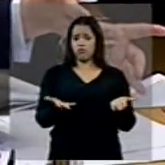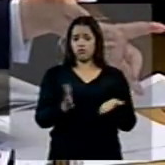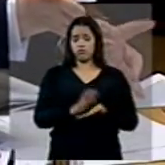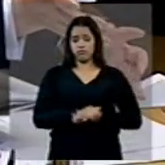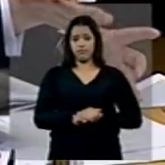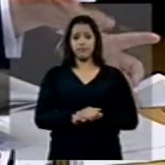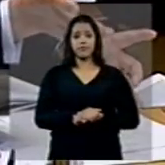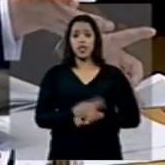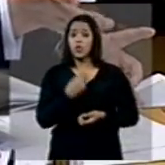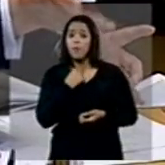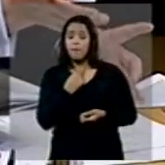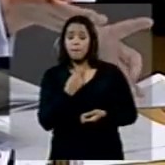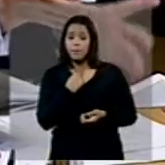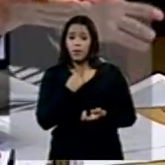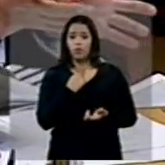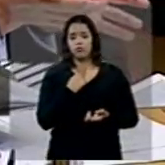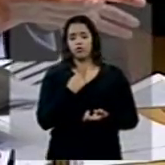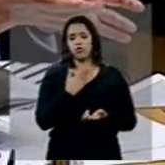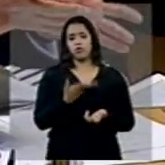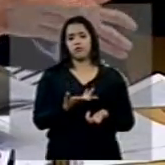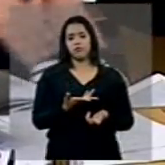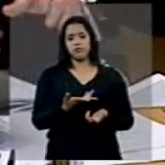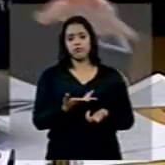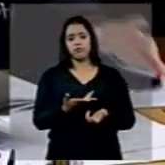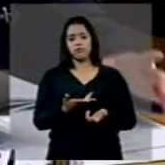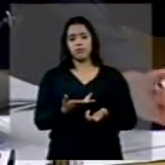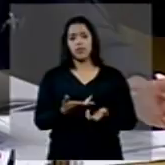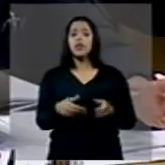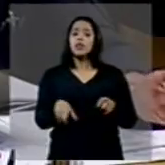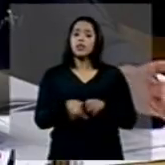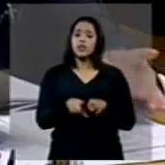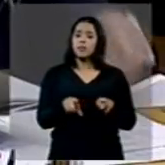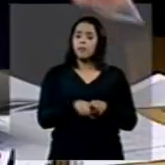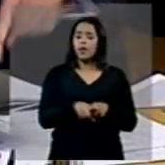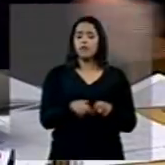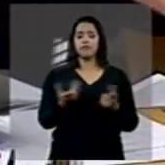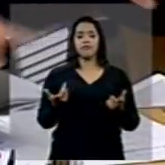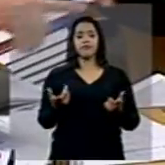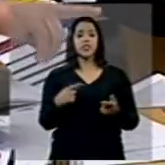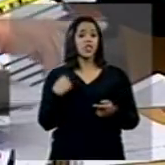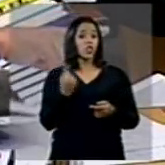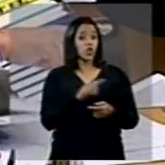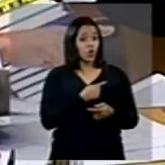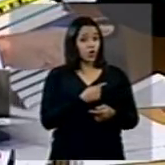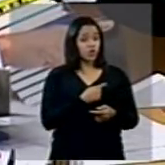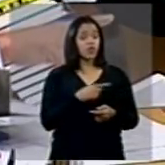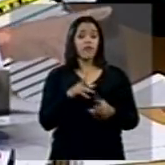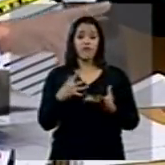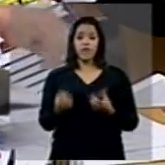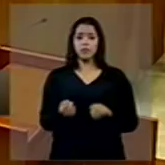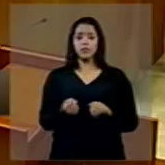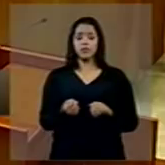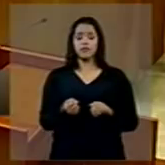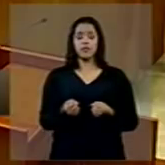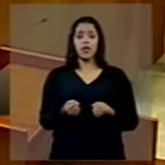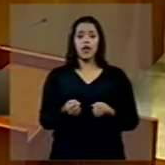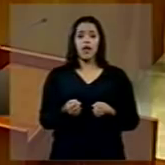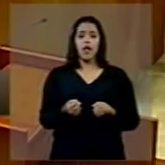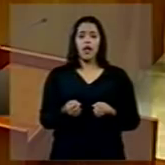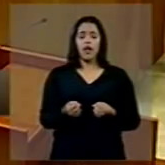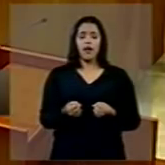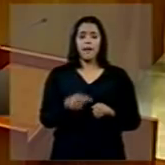não poderiam ser identificados. E nem por isso nós assentaremos que esses votos